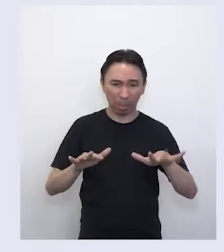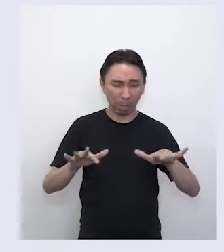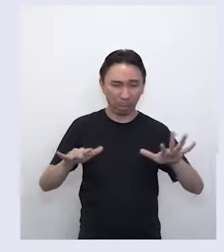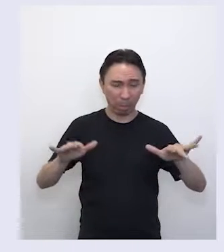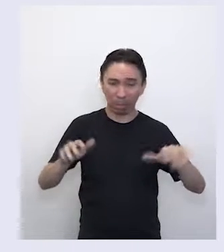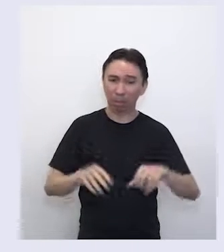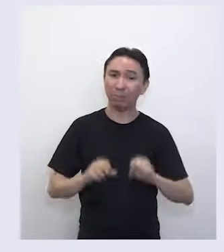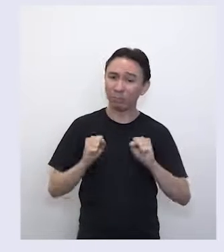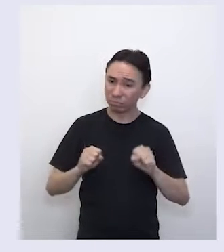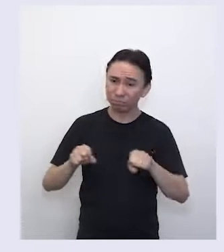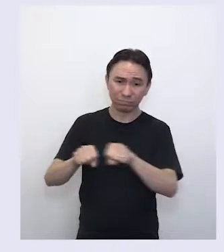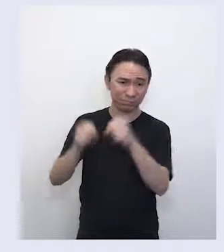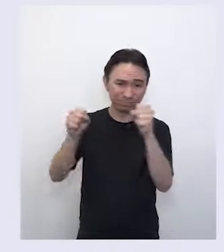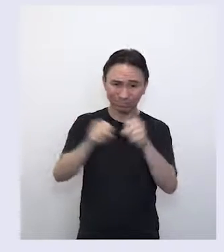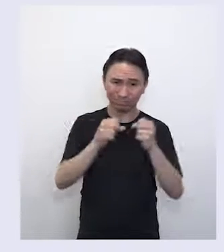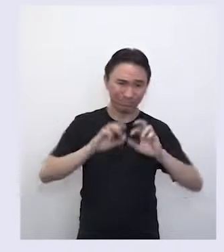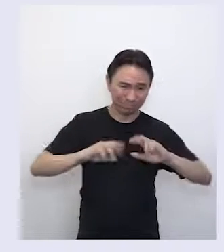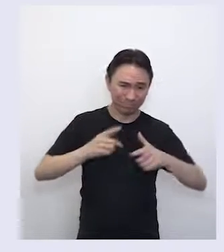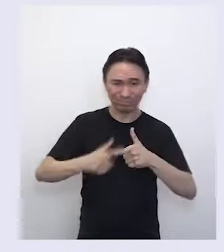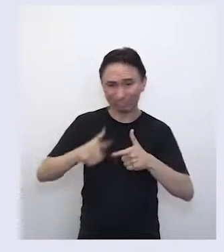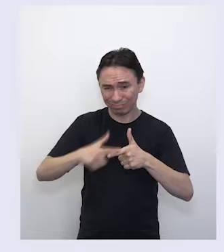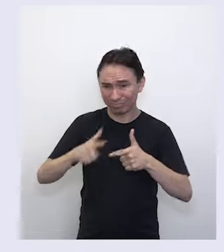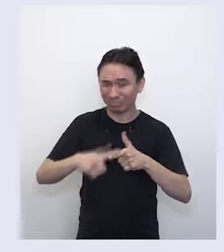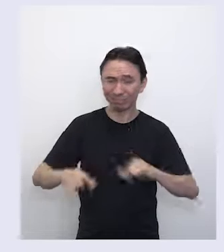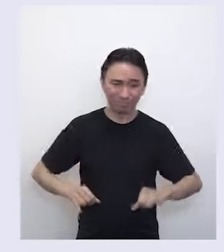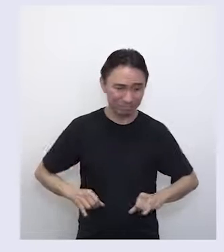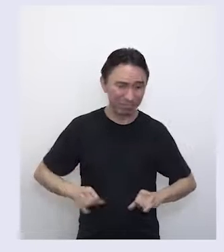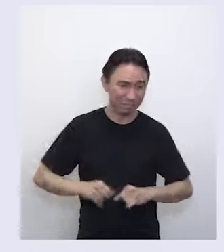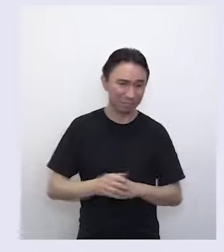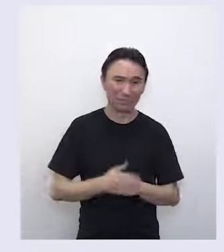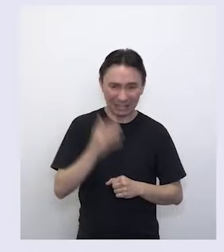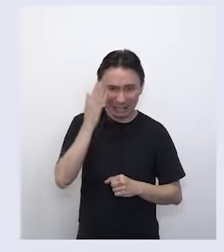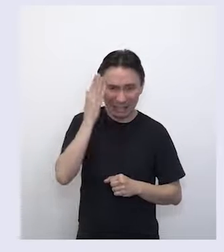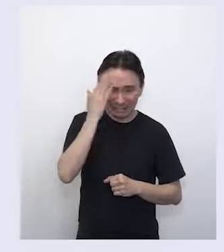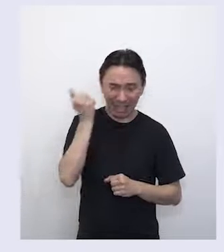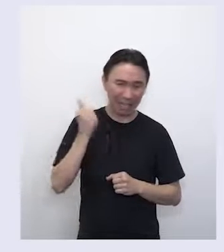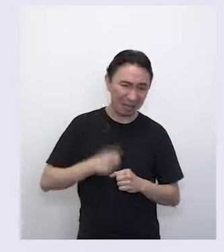os efeitos estufa também, outros tipos de gases que são